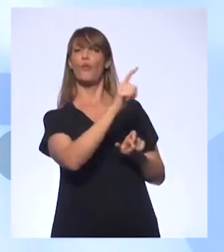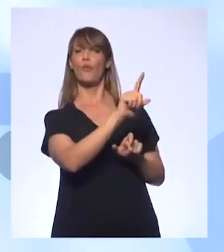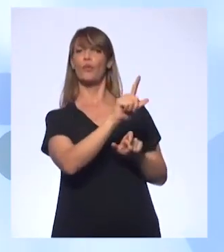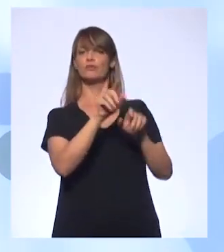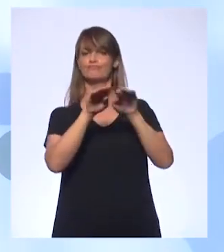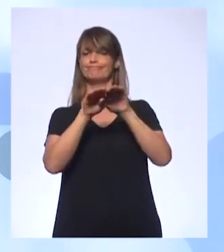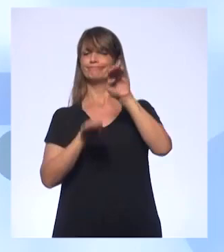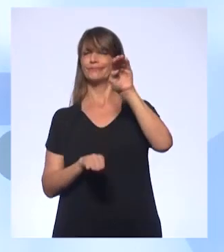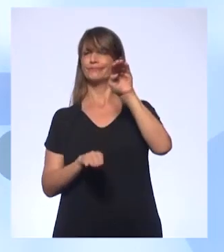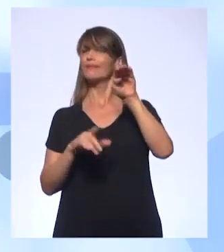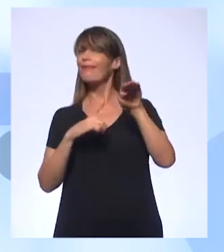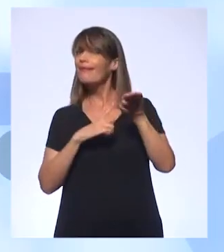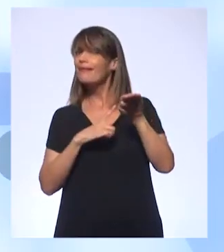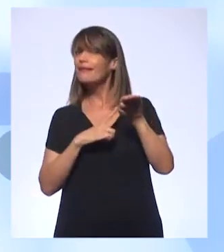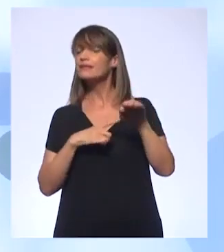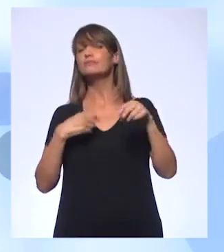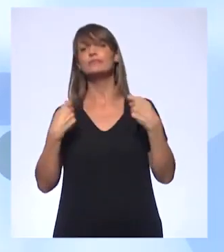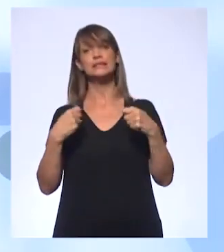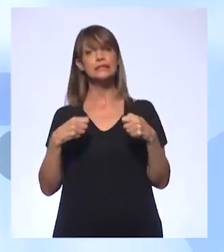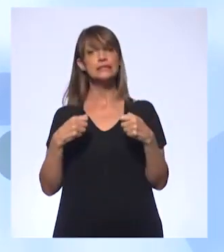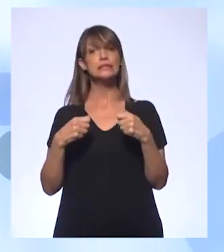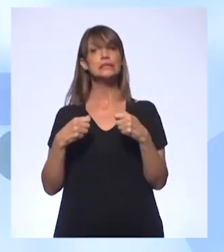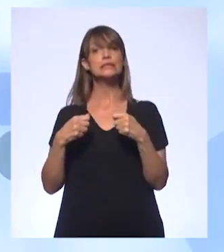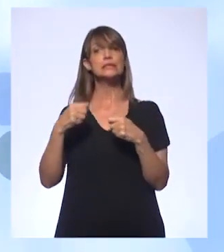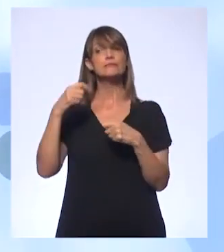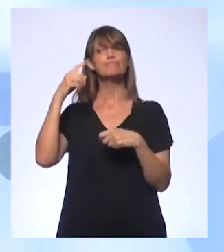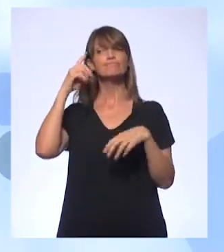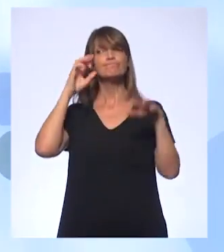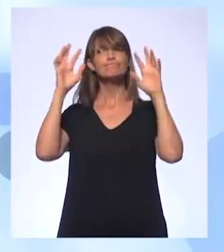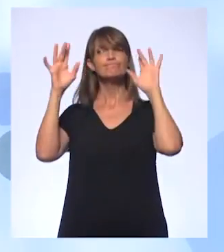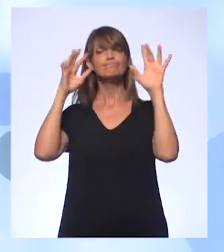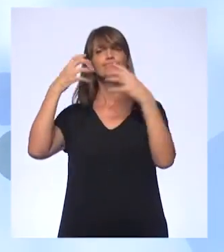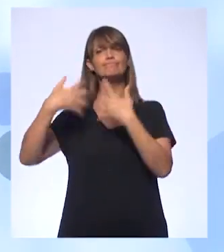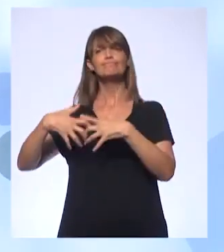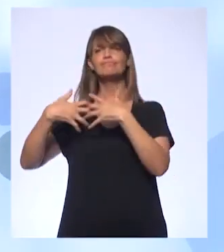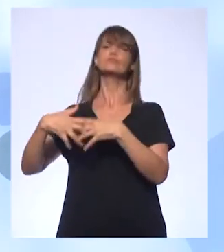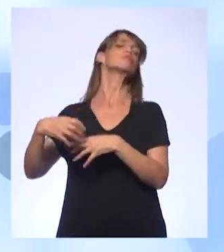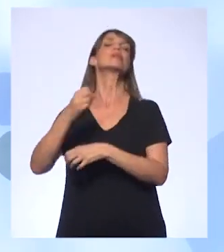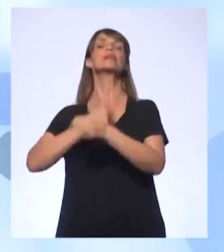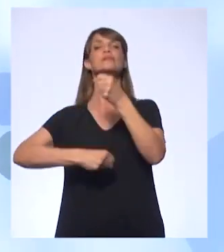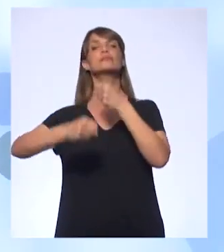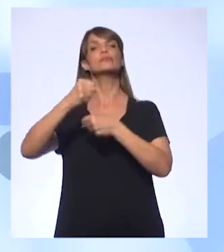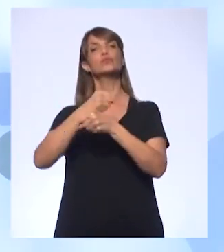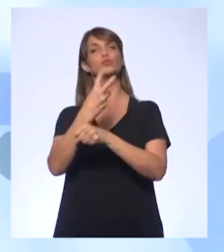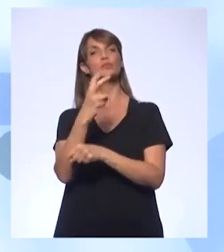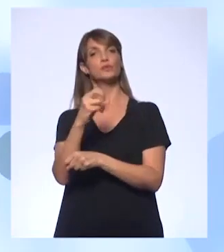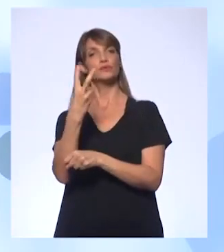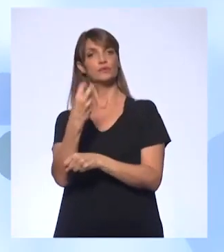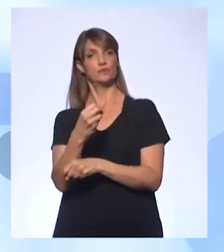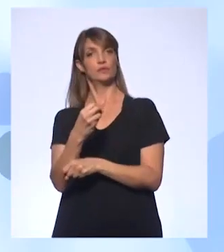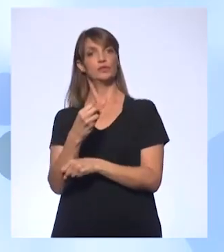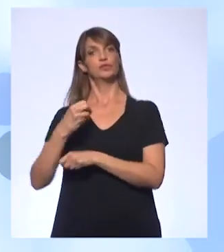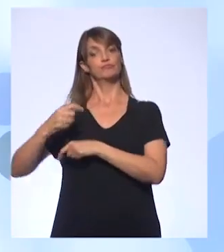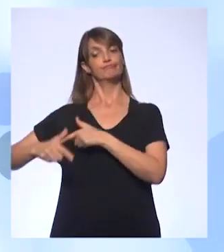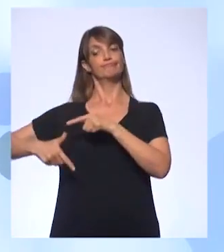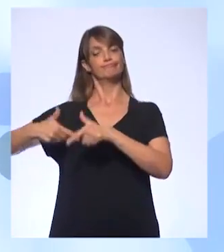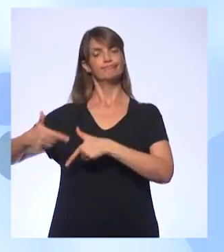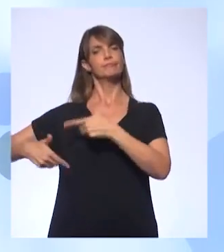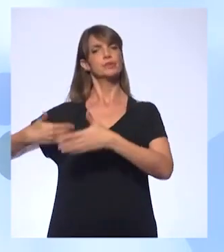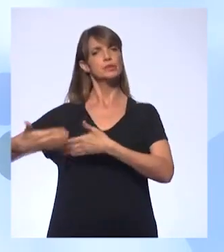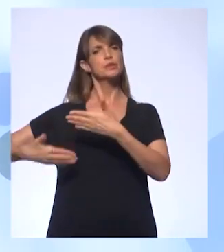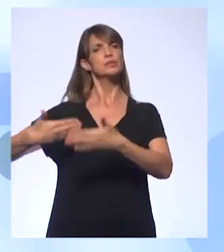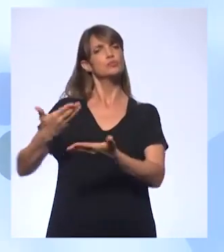articulando, né, todas essas informações que nós trabalhamos em 2020 e produzindo um processo de resgate